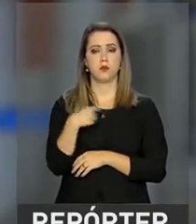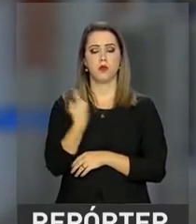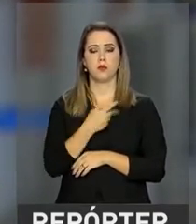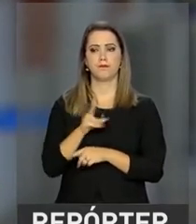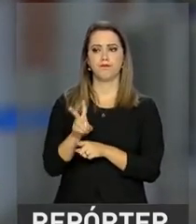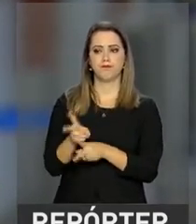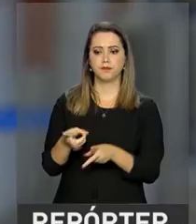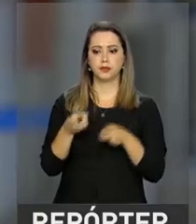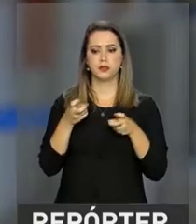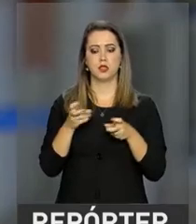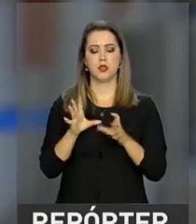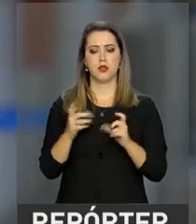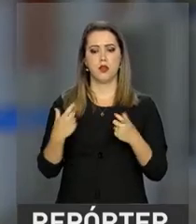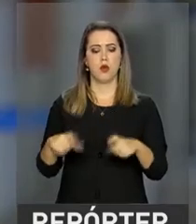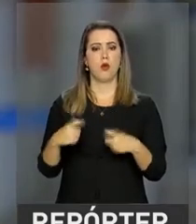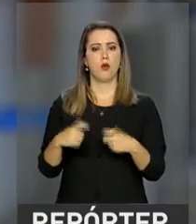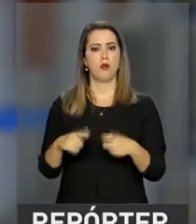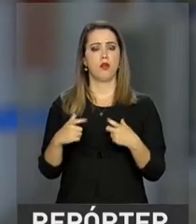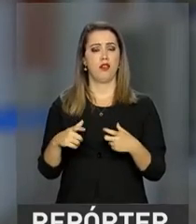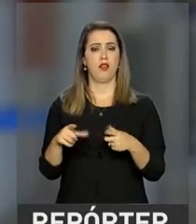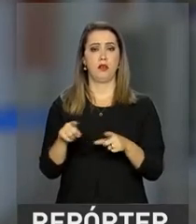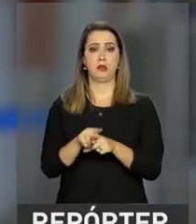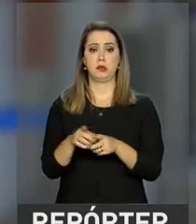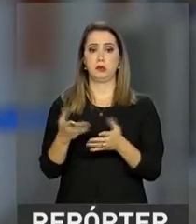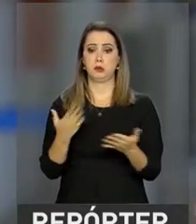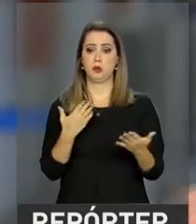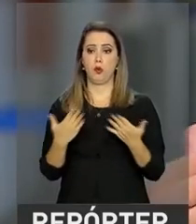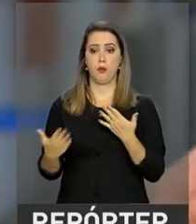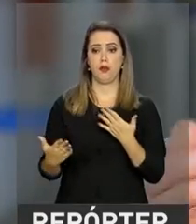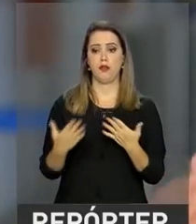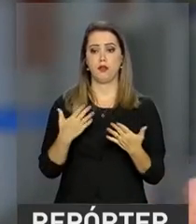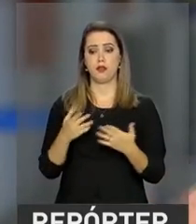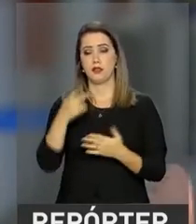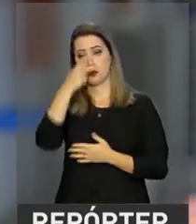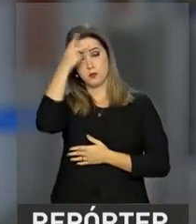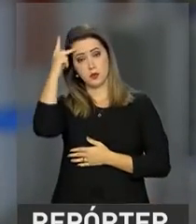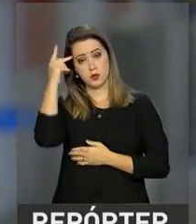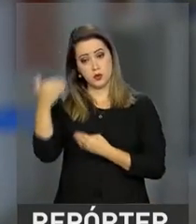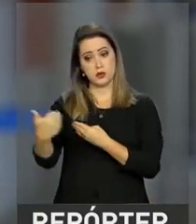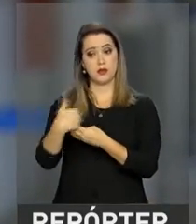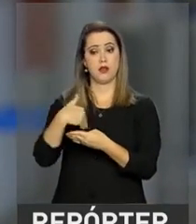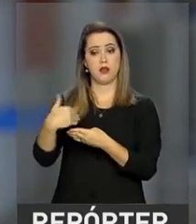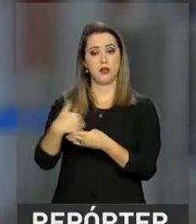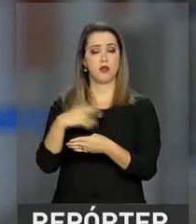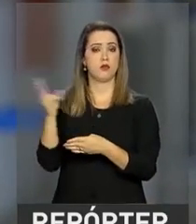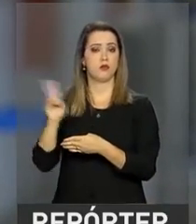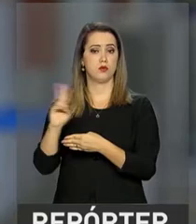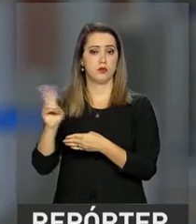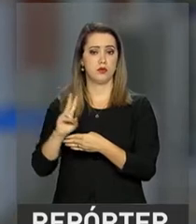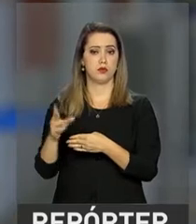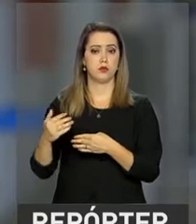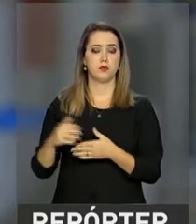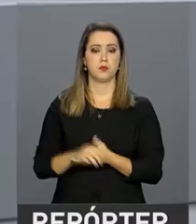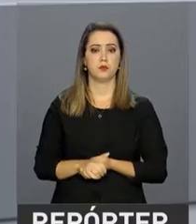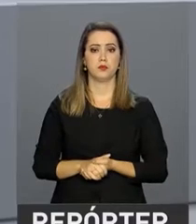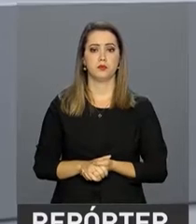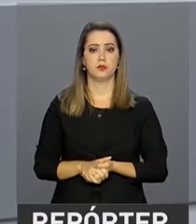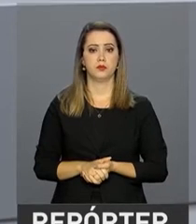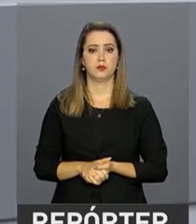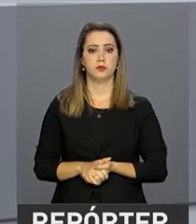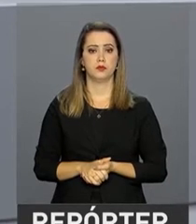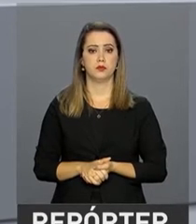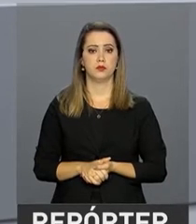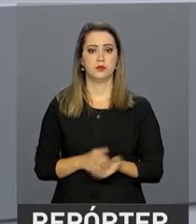avaliação não tem que fazer um censo na verdade e enquanto isso temos que regular de alguma forma entrada das pessoas na fronteira